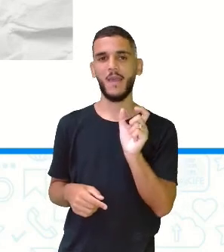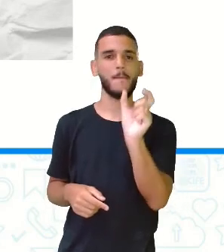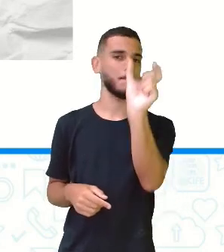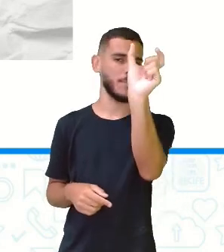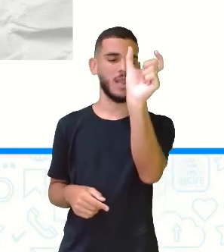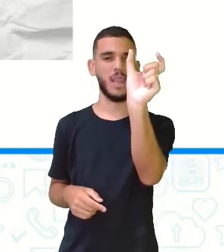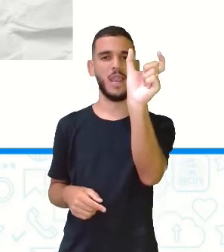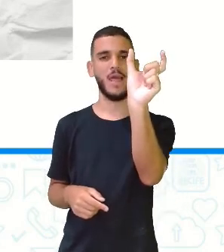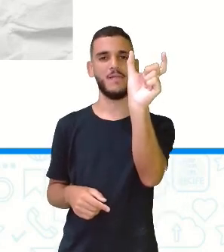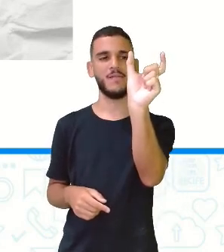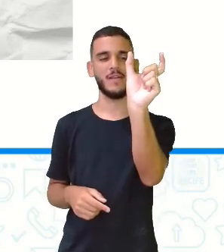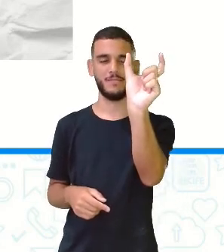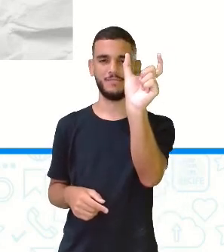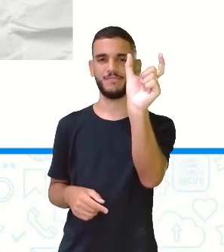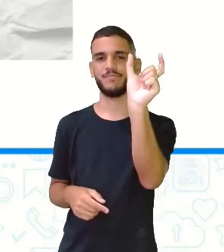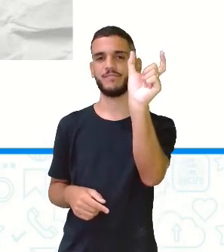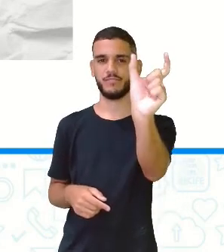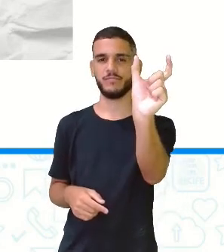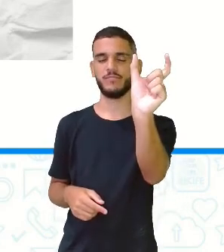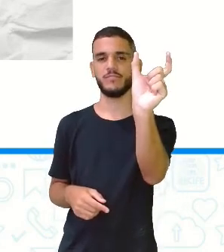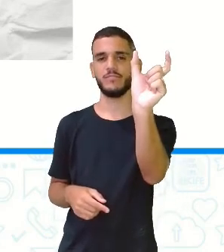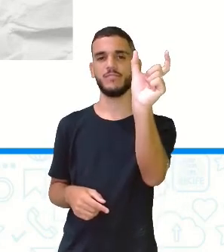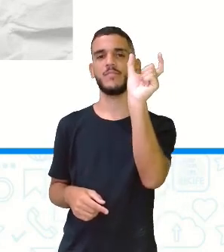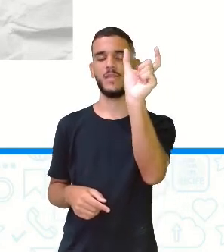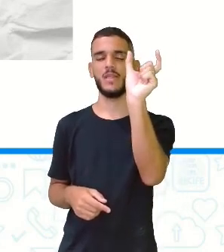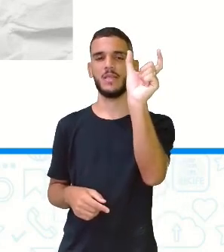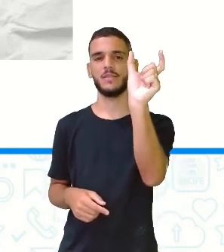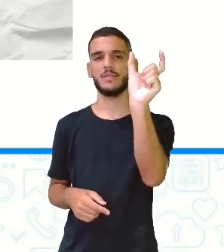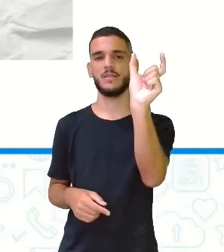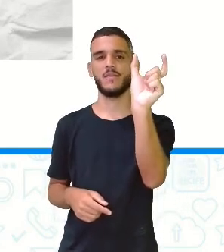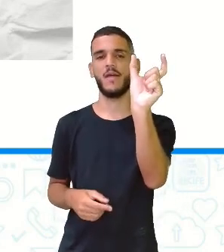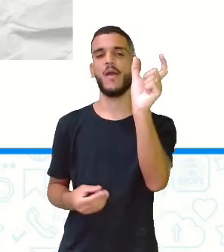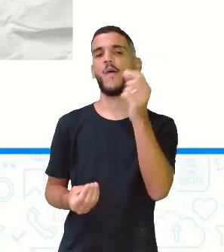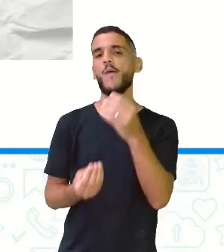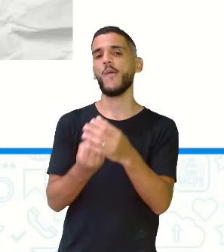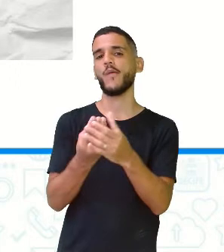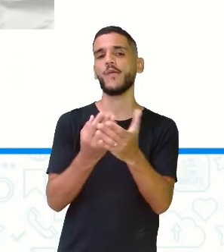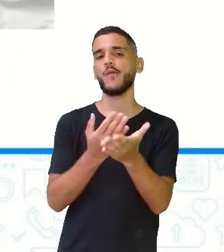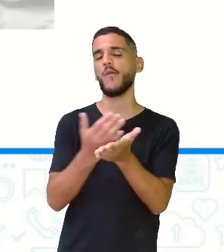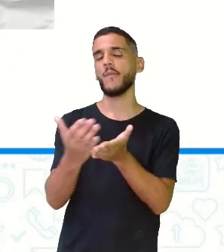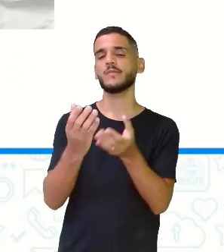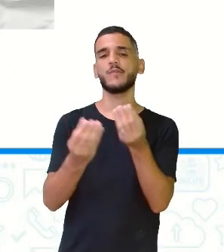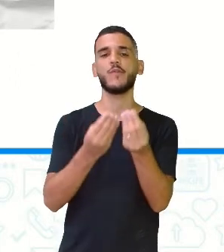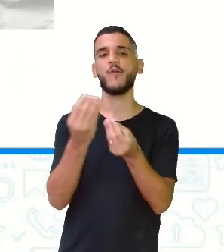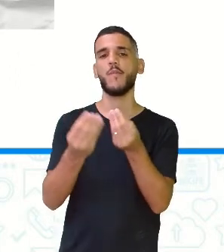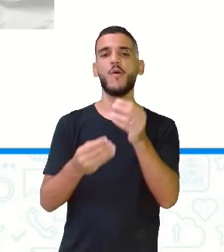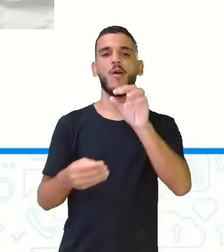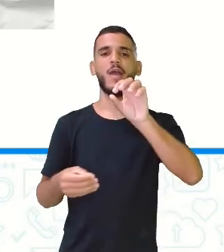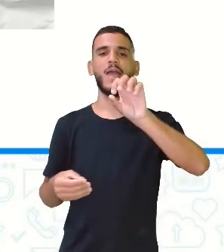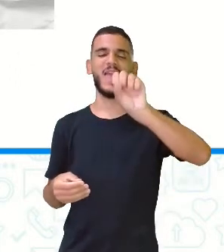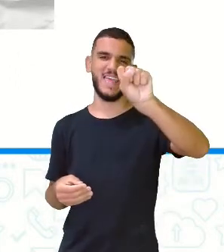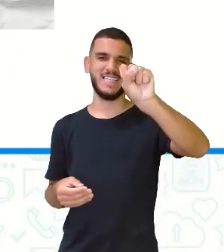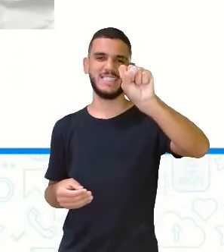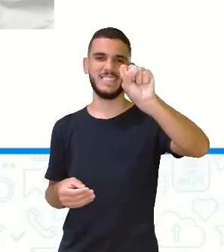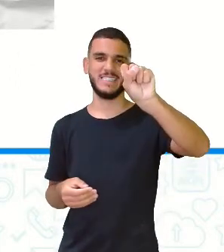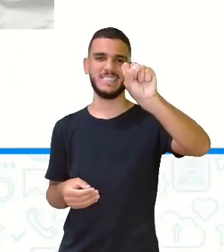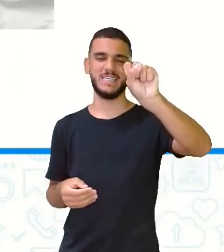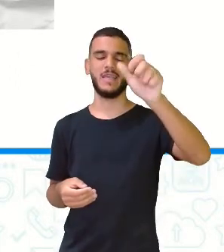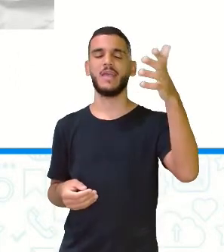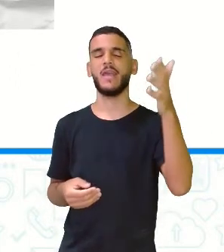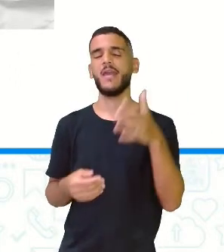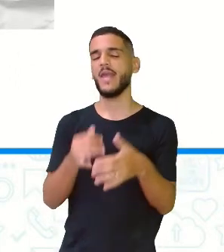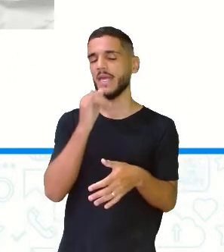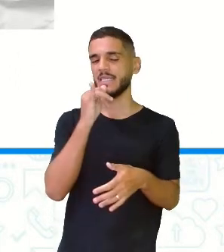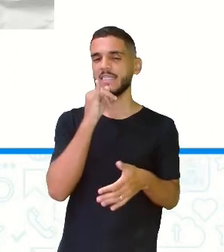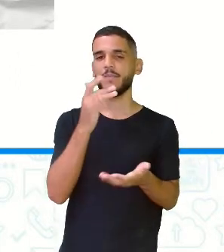só acrescentar o pedacinho A. Então, olha, se eu pensar na palavra pesquisa, a